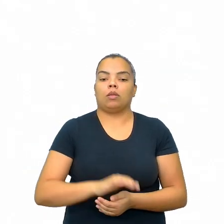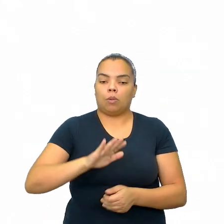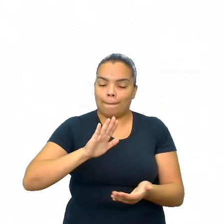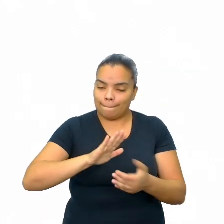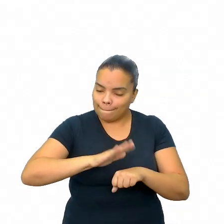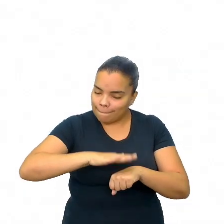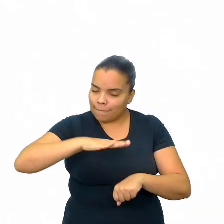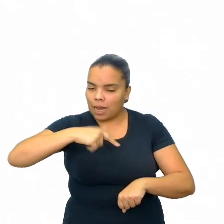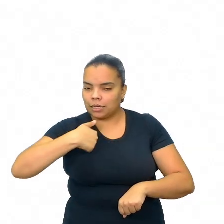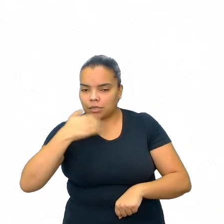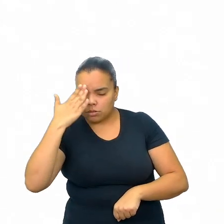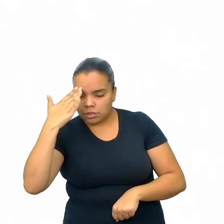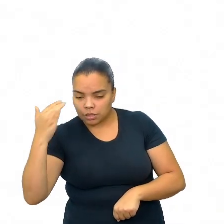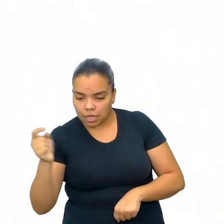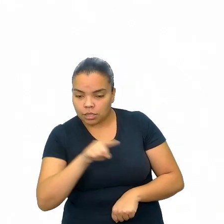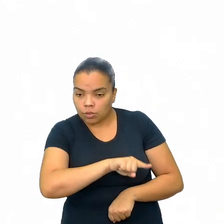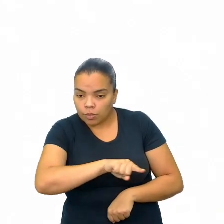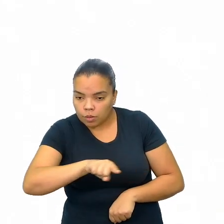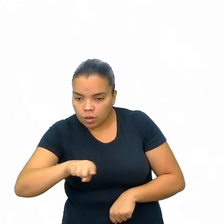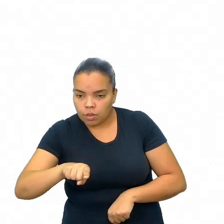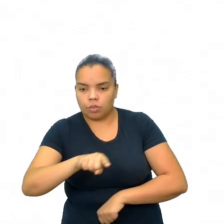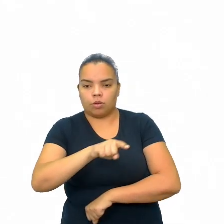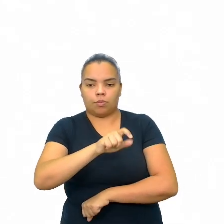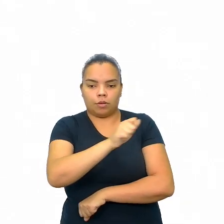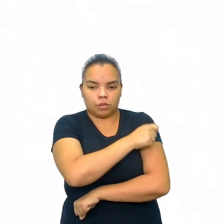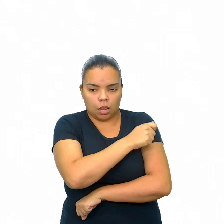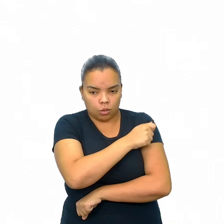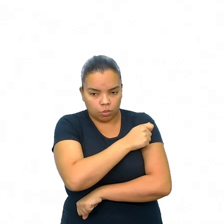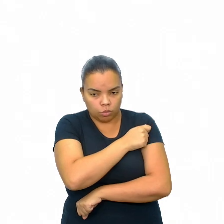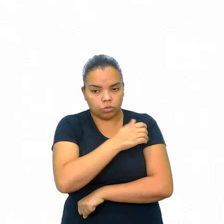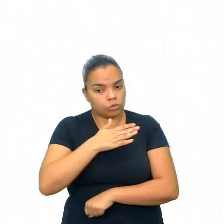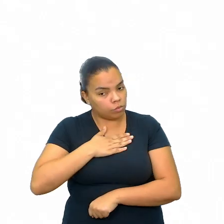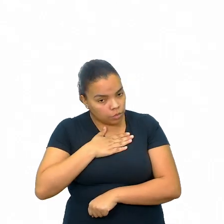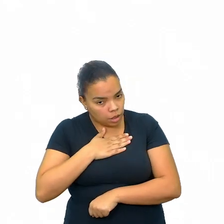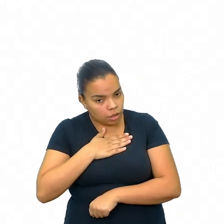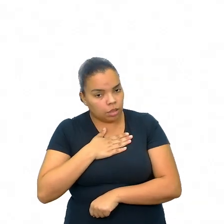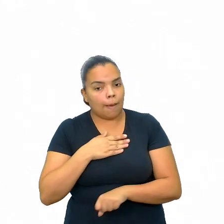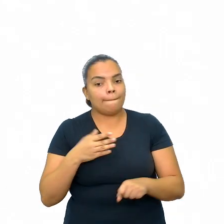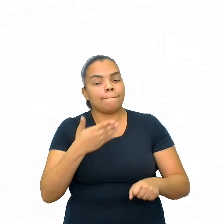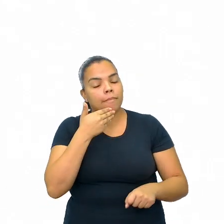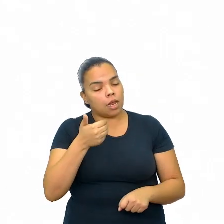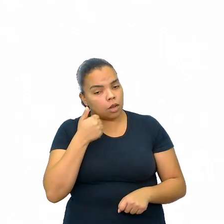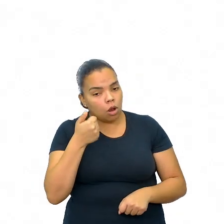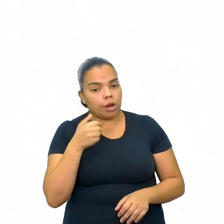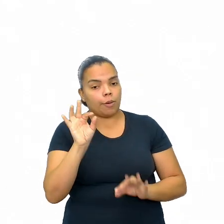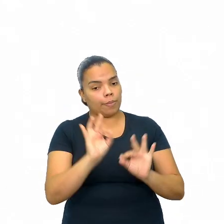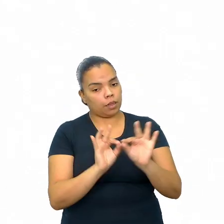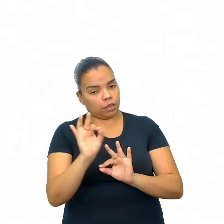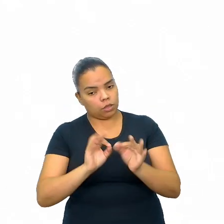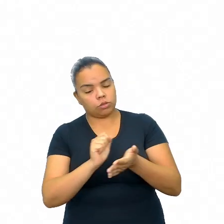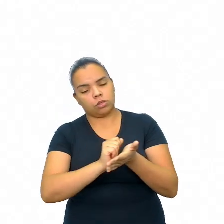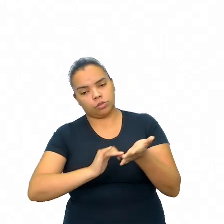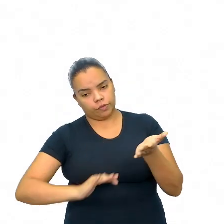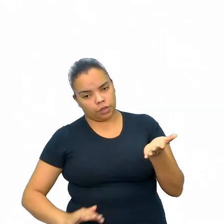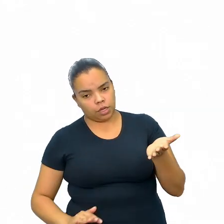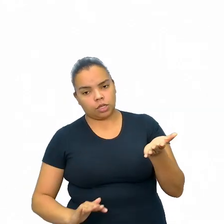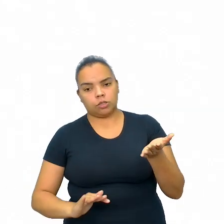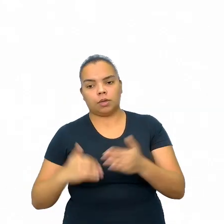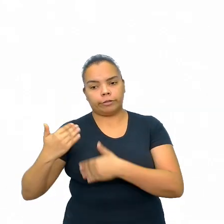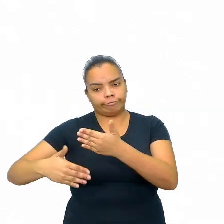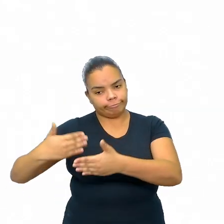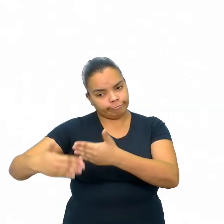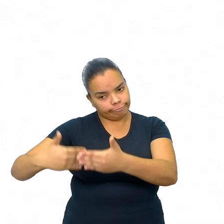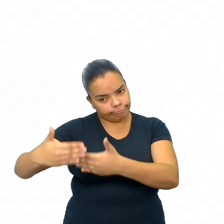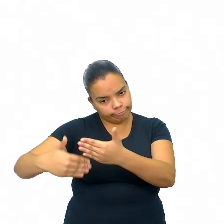eu sei sobre os saberes dos meus estudantes, melhor eu consigo planejar atividades para que eles avancem.